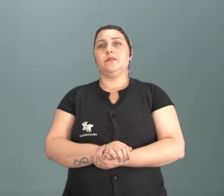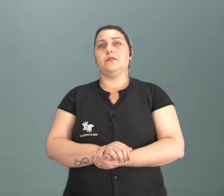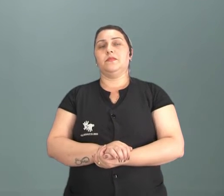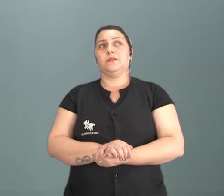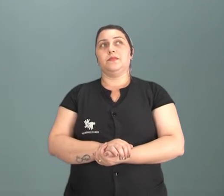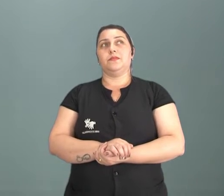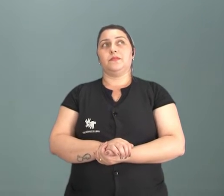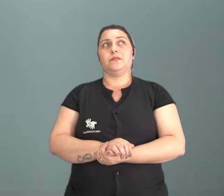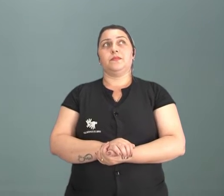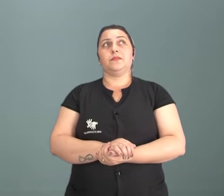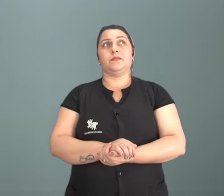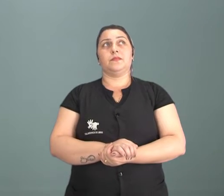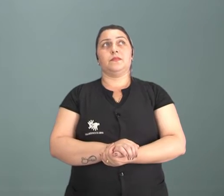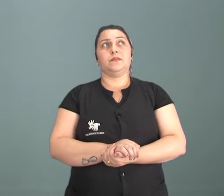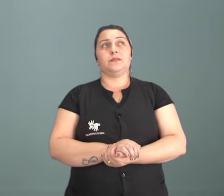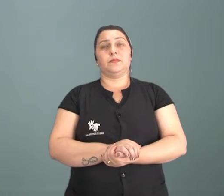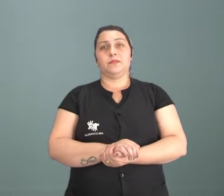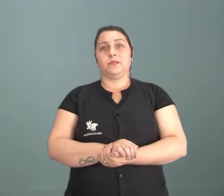e